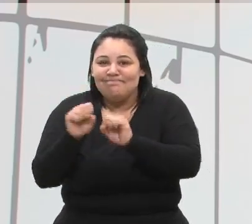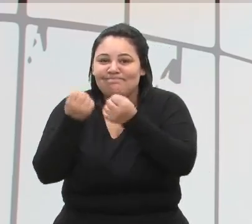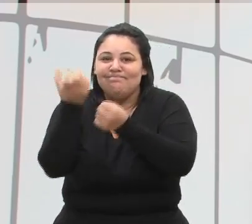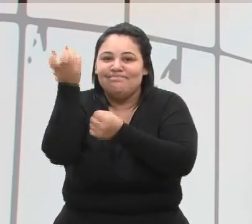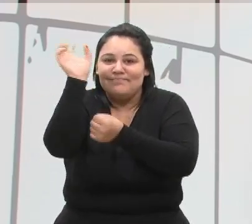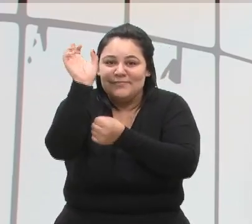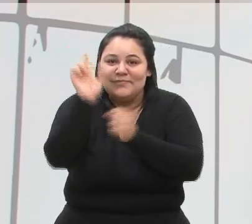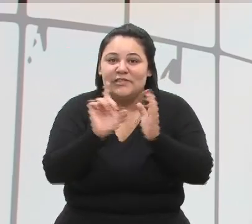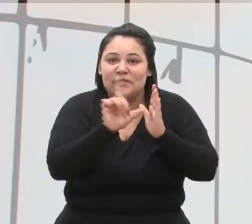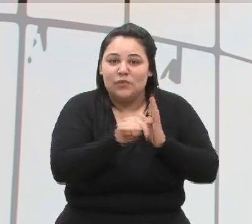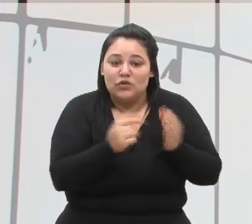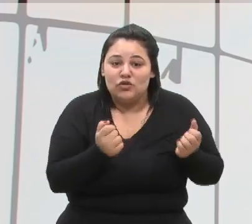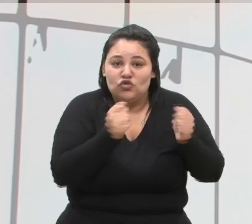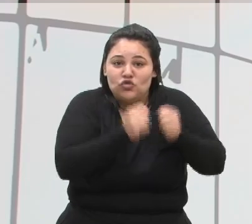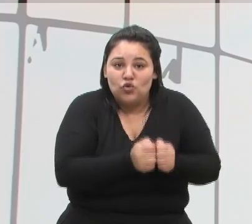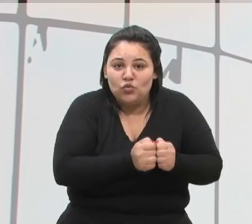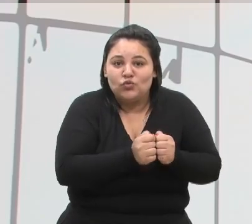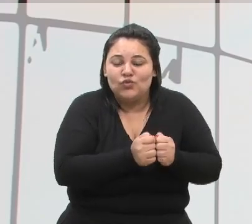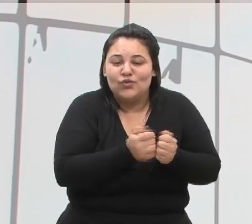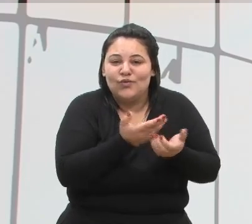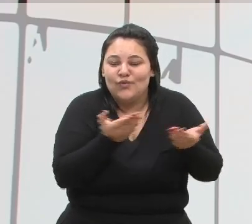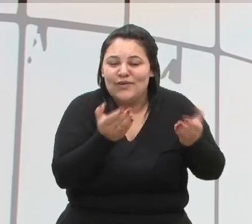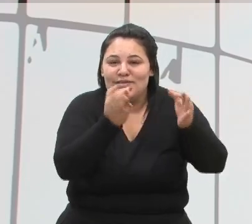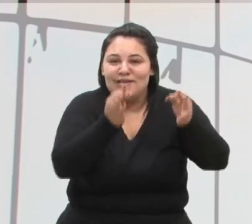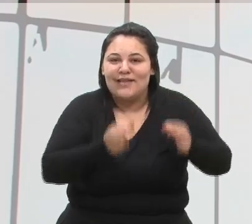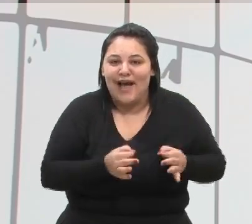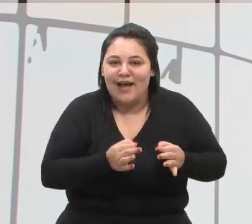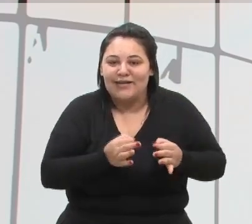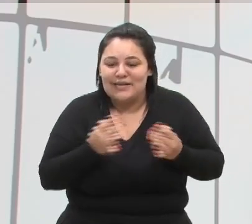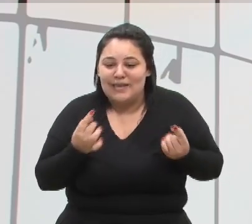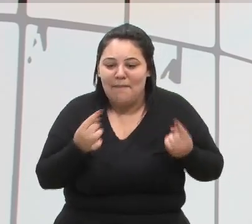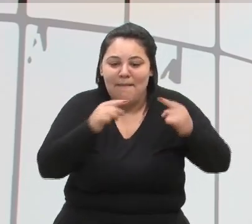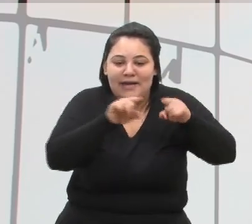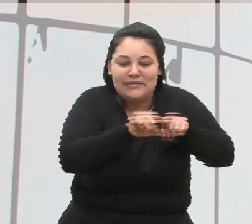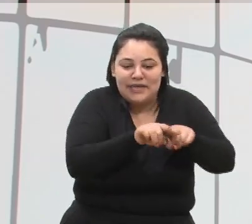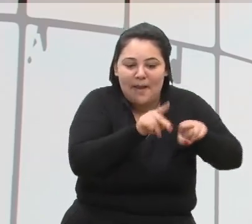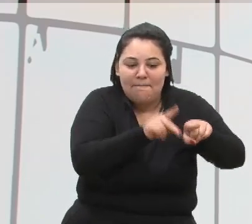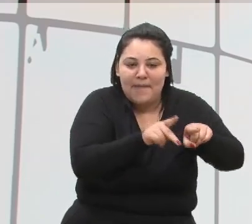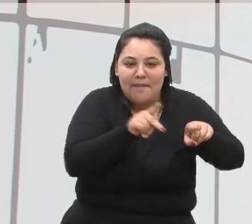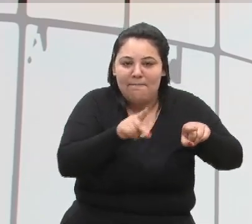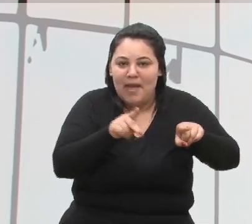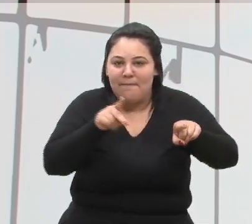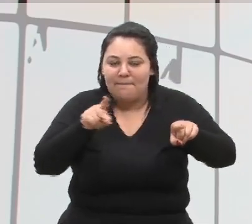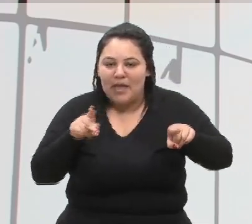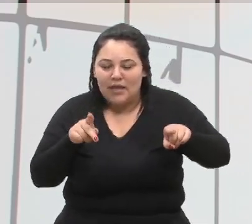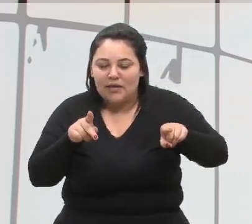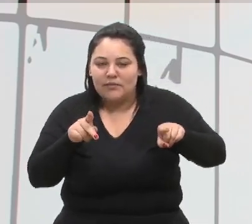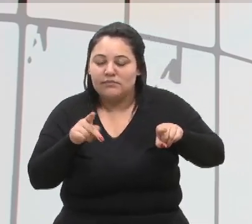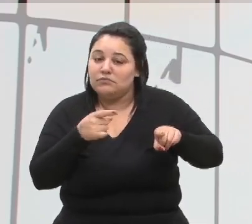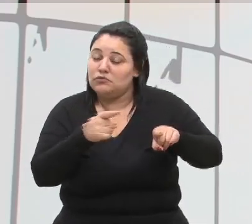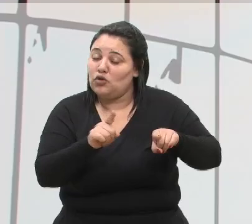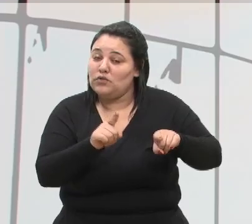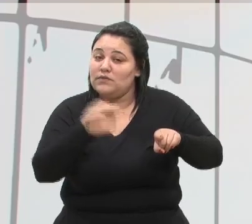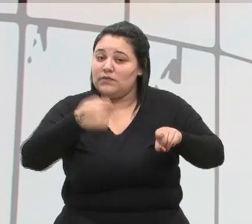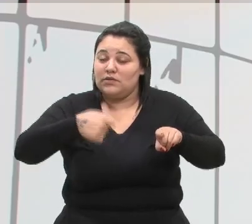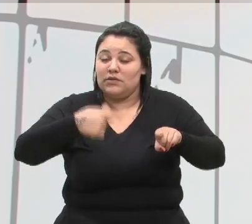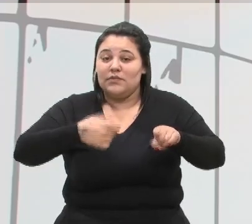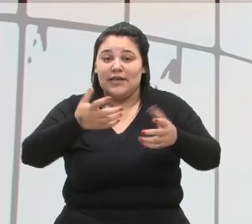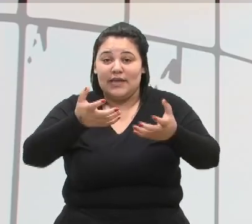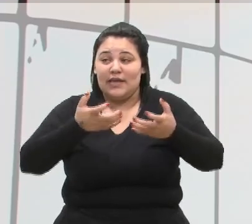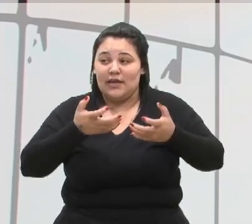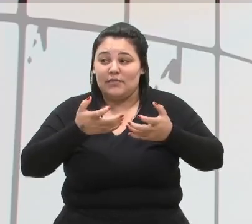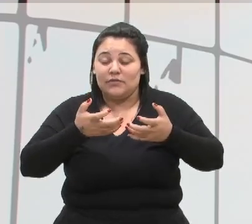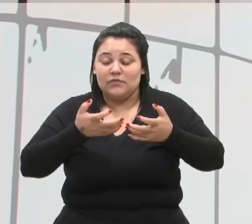também concomitante com isso, essa parceria privada que pretende e deve, para cumprir